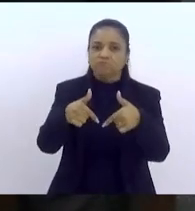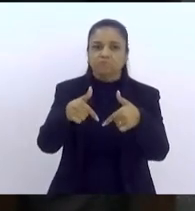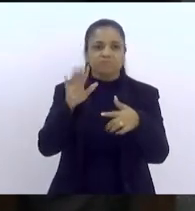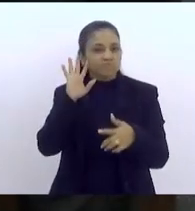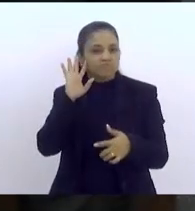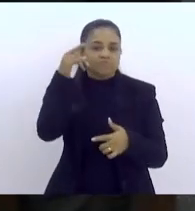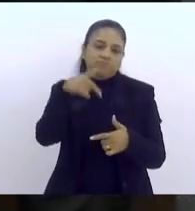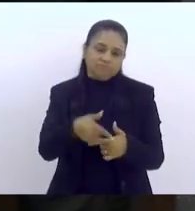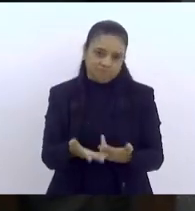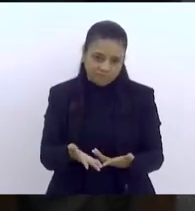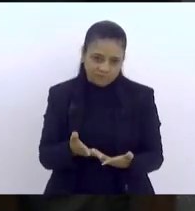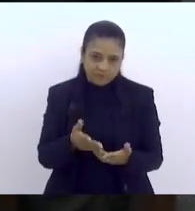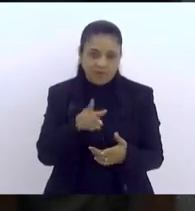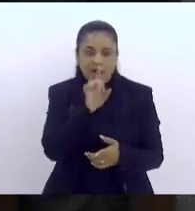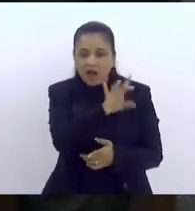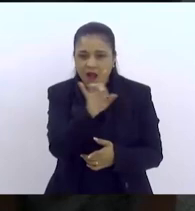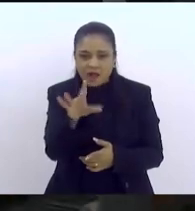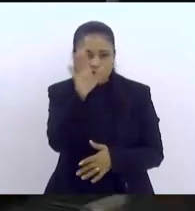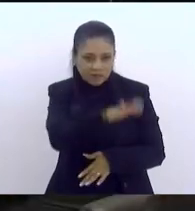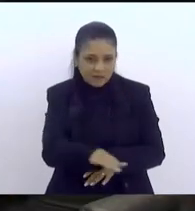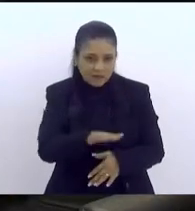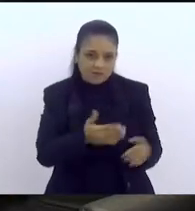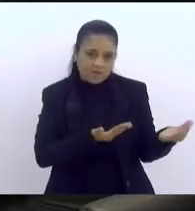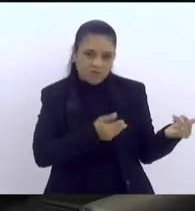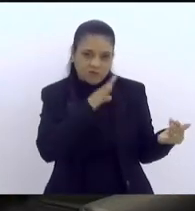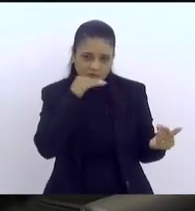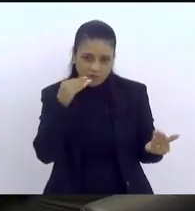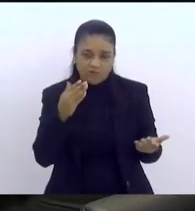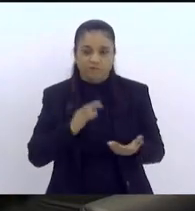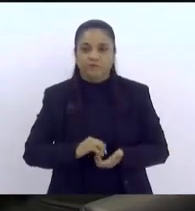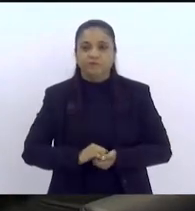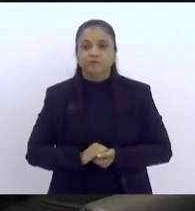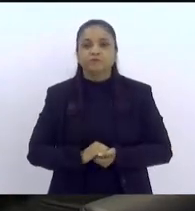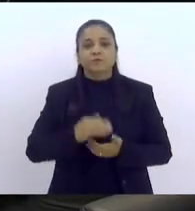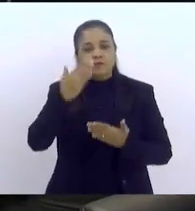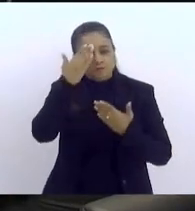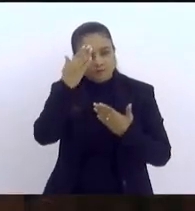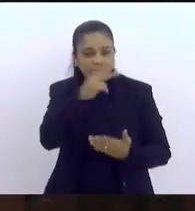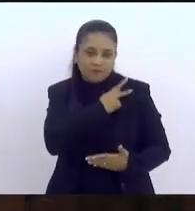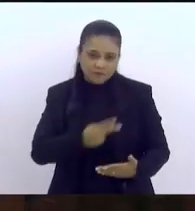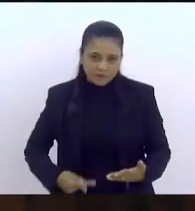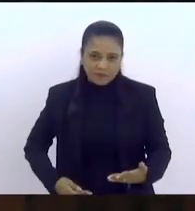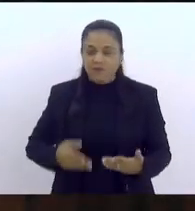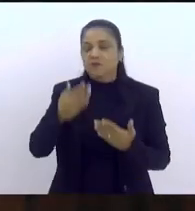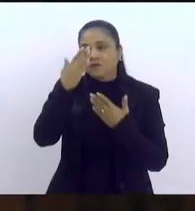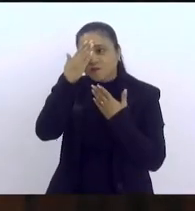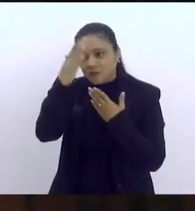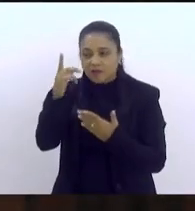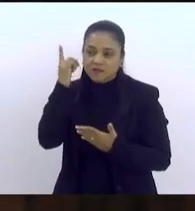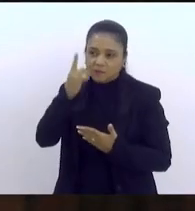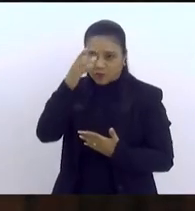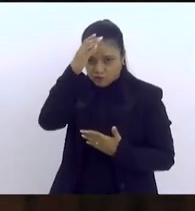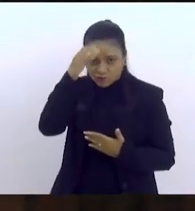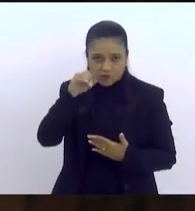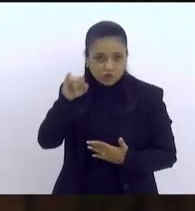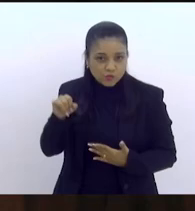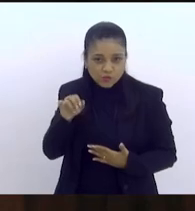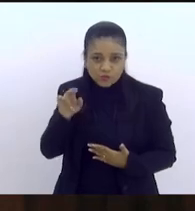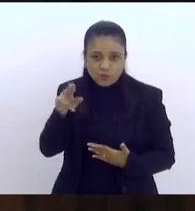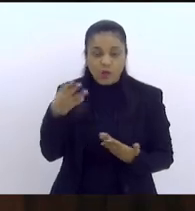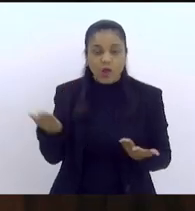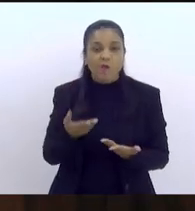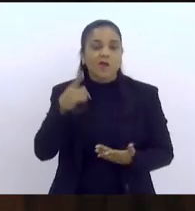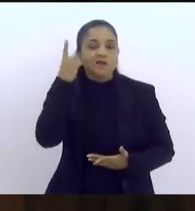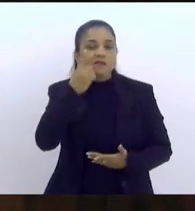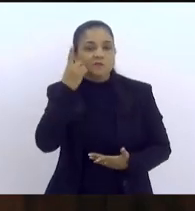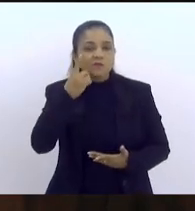um deles. Muito obrigada, senhor presidente. Obrigada, deputado Tiaju. Deputada Verônica